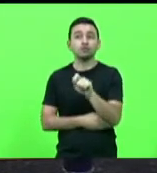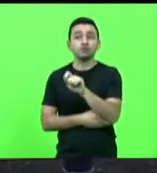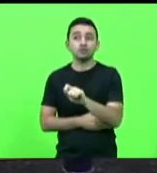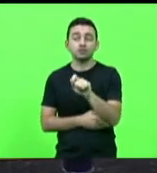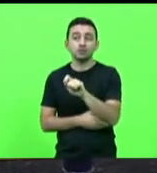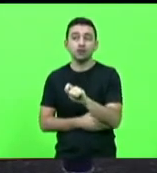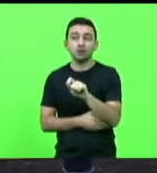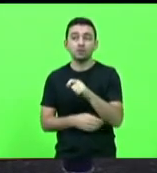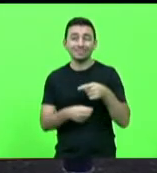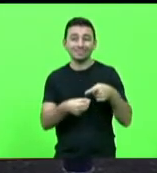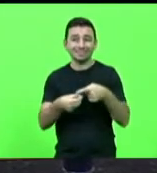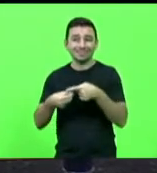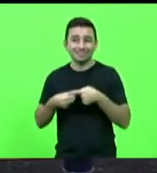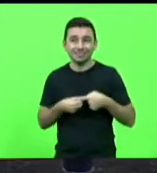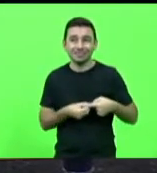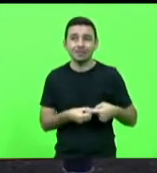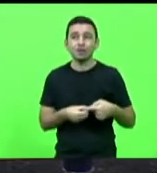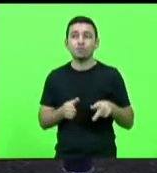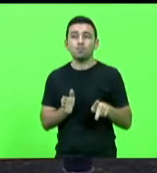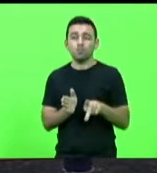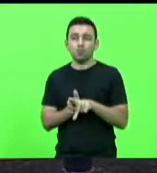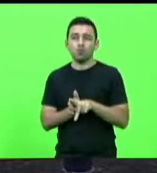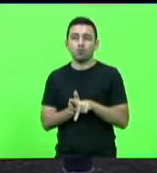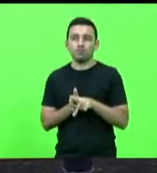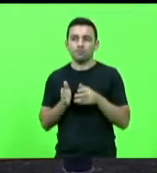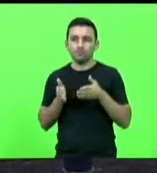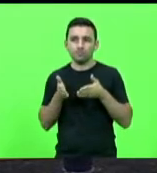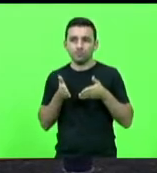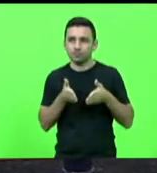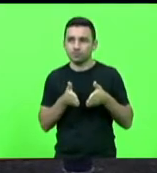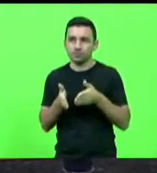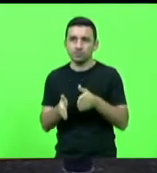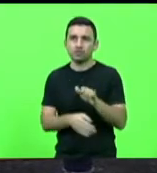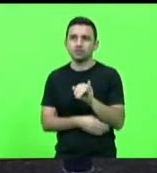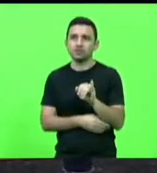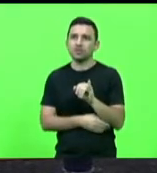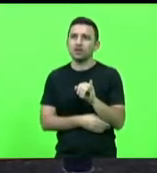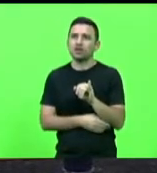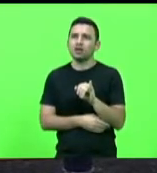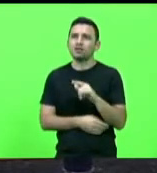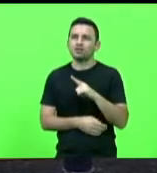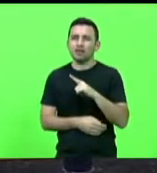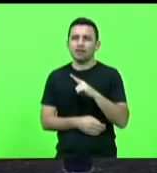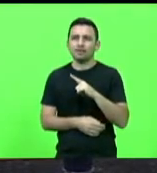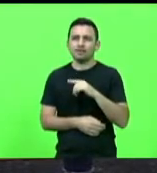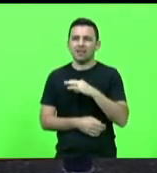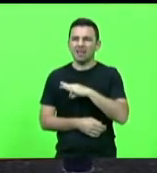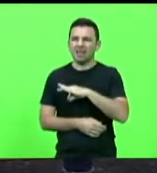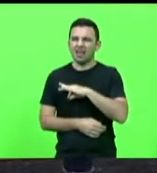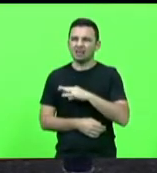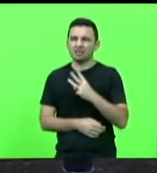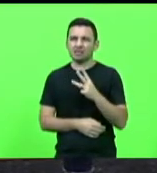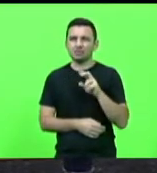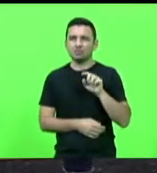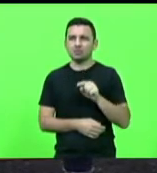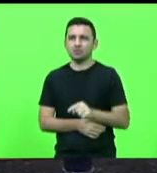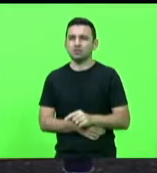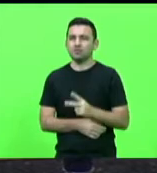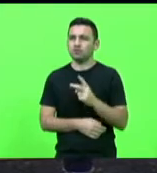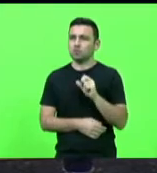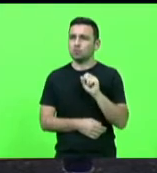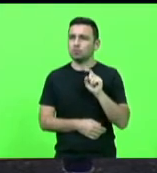Associação dos Municípios da Foz do Rio Itajaí, a ANFRE. Salários de 35 mil reais, 30 mil, 28 mil